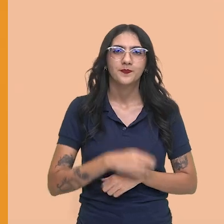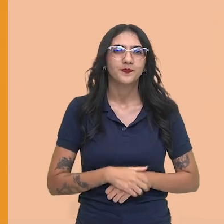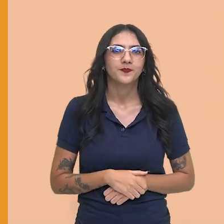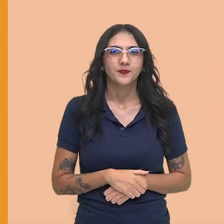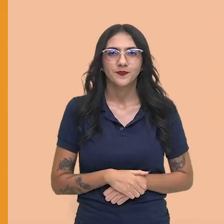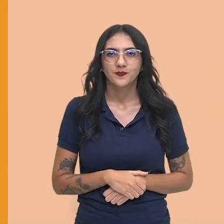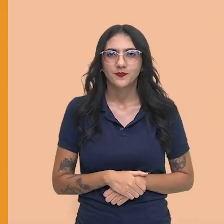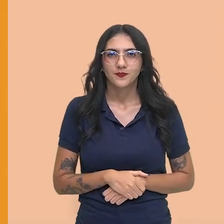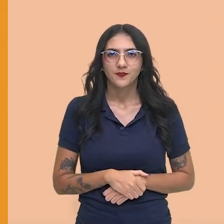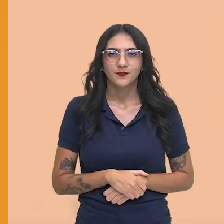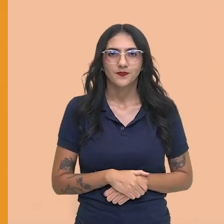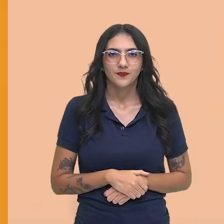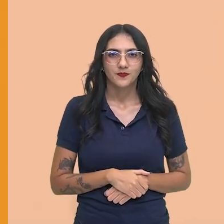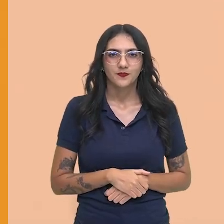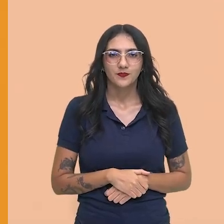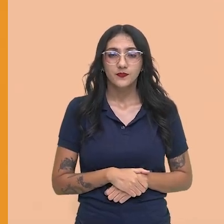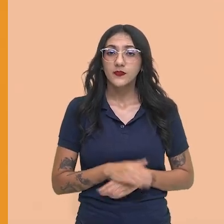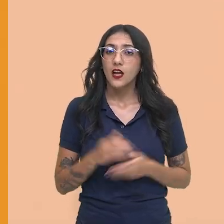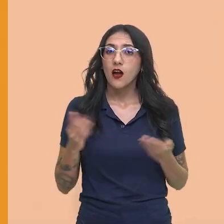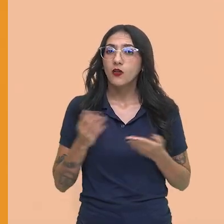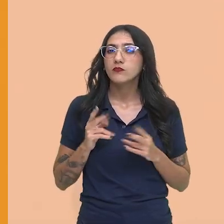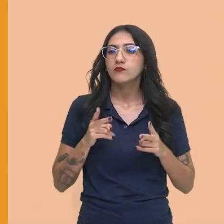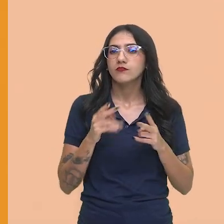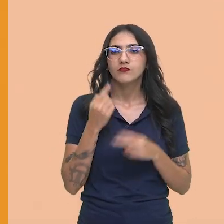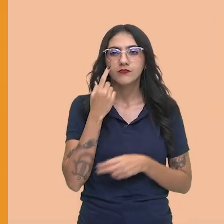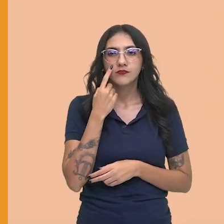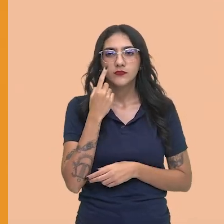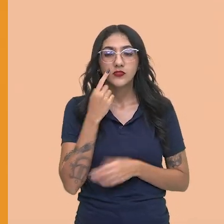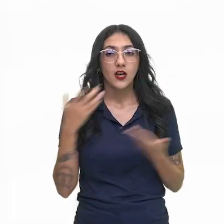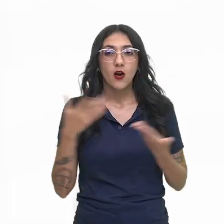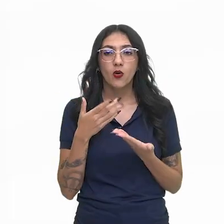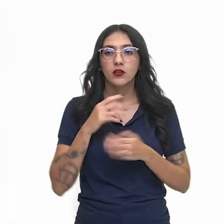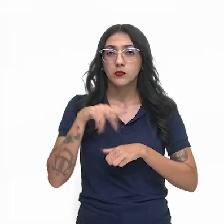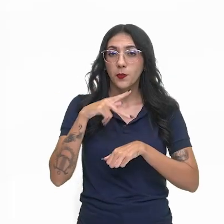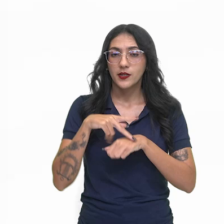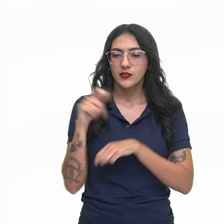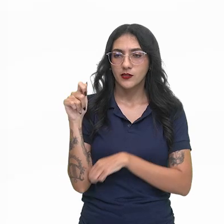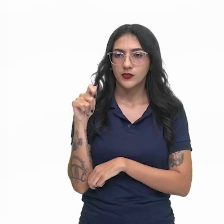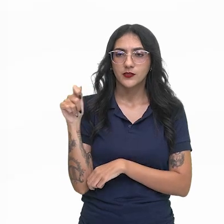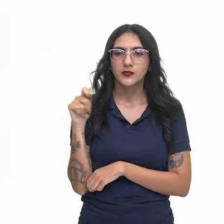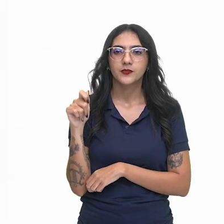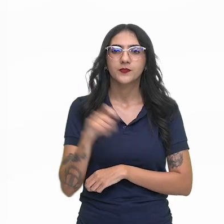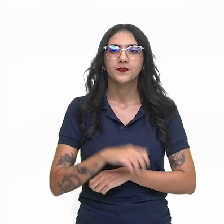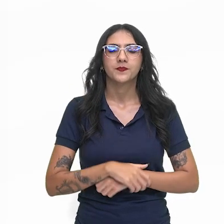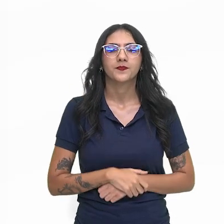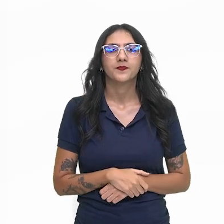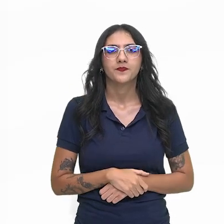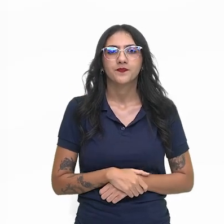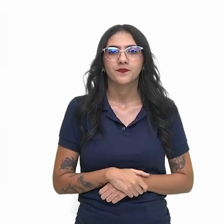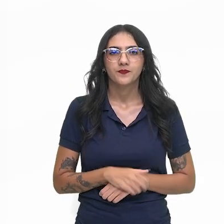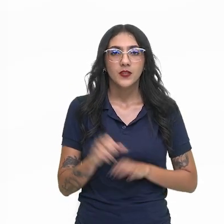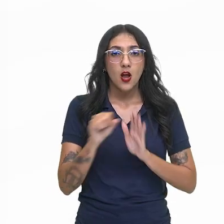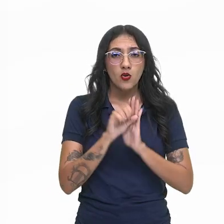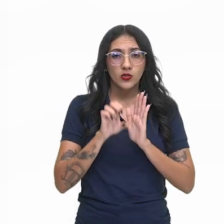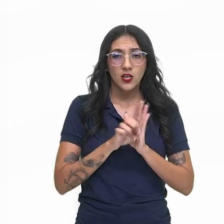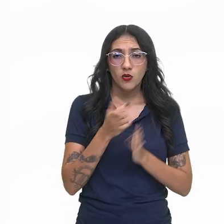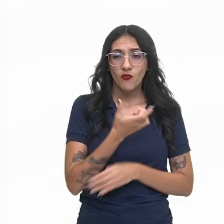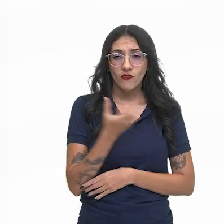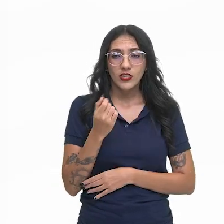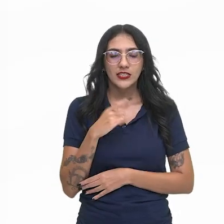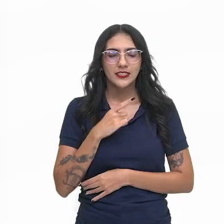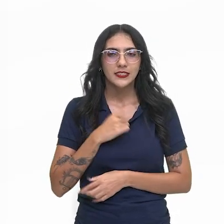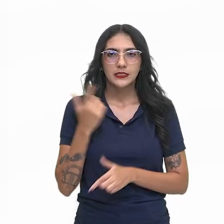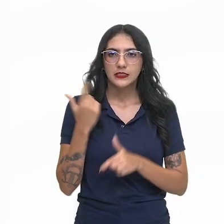continuidade às ditaduras da América Latina, vamos falar da ditadura na Argentina. O século XX foi de